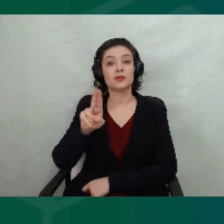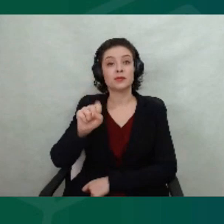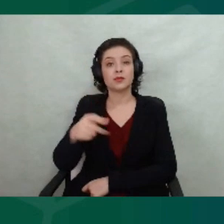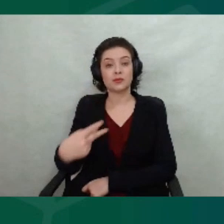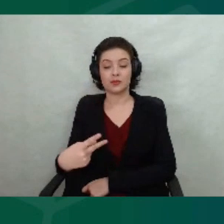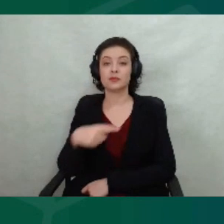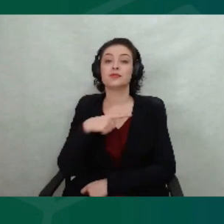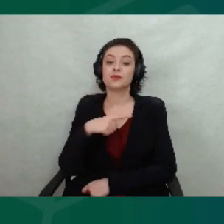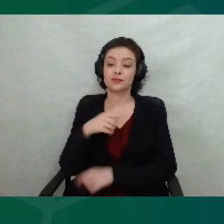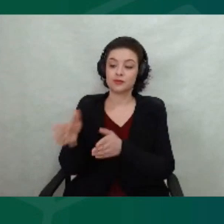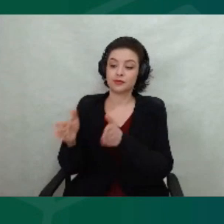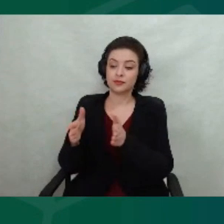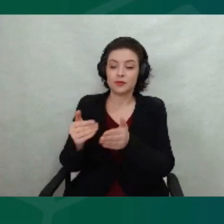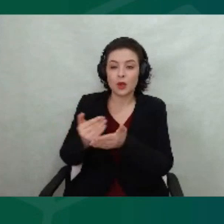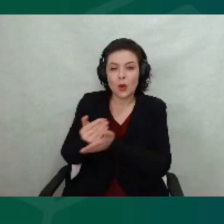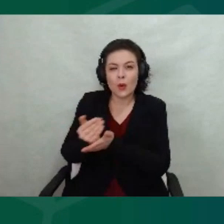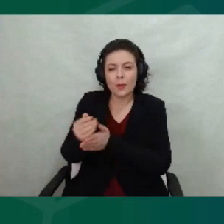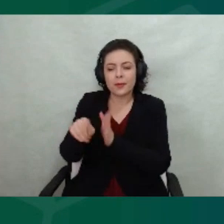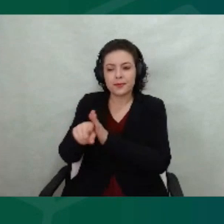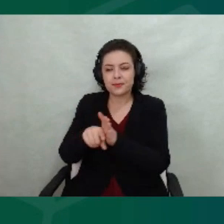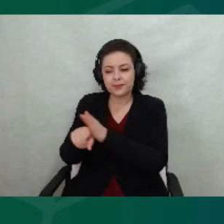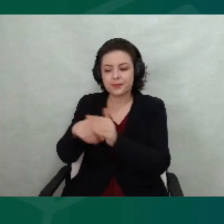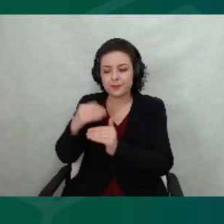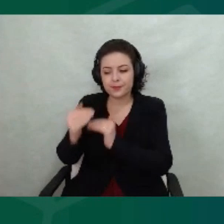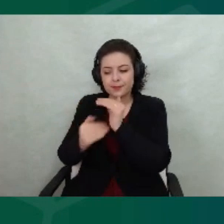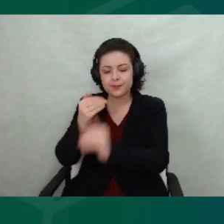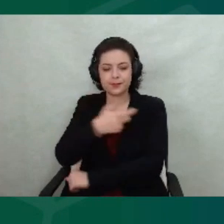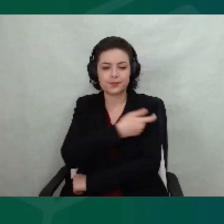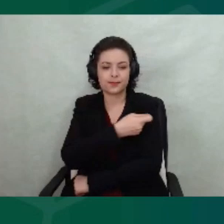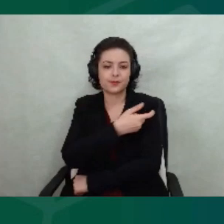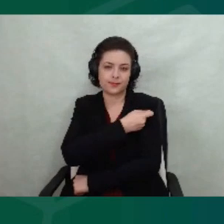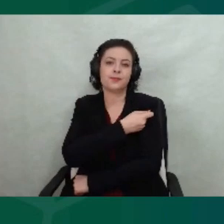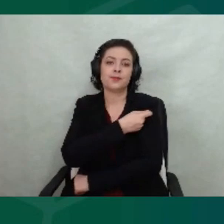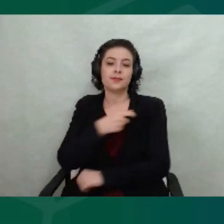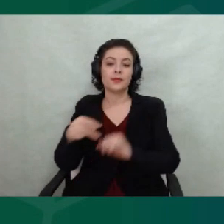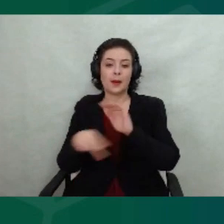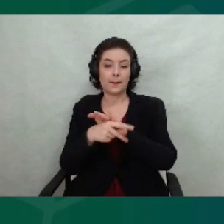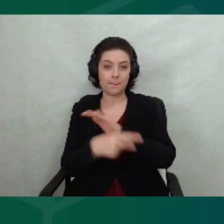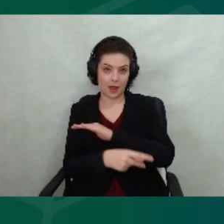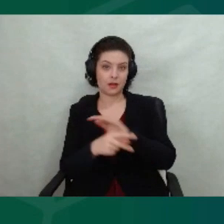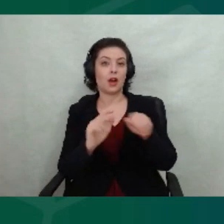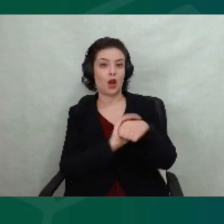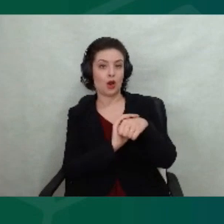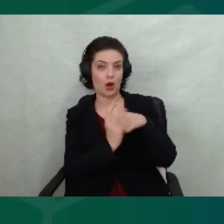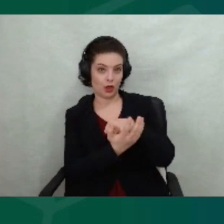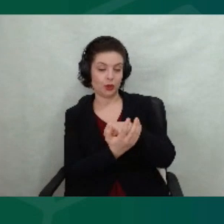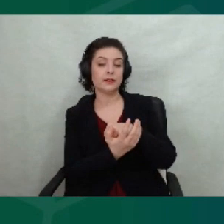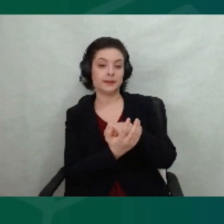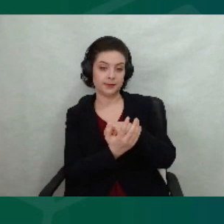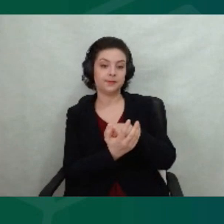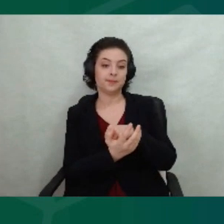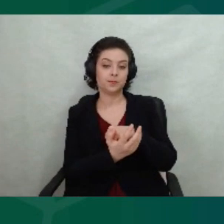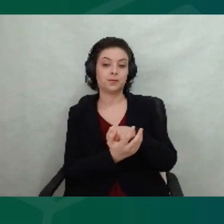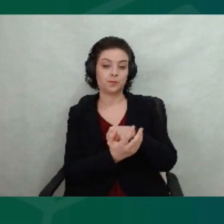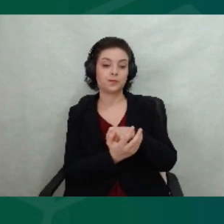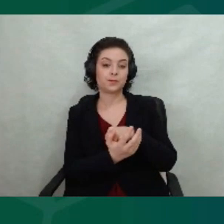fase inicial de seu desenvolvimento, uma vacina para o Covid-19, com